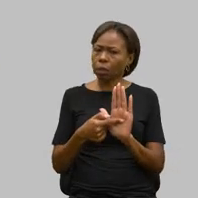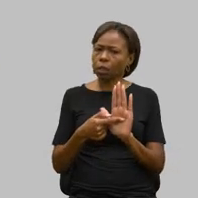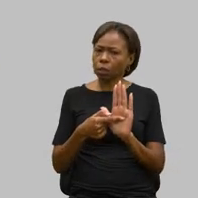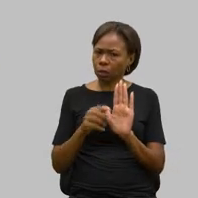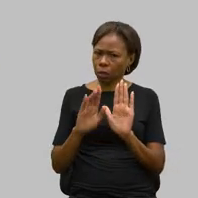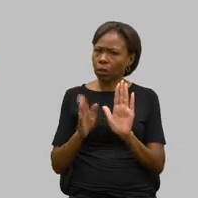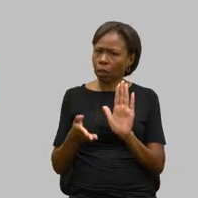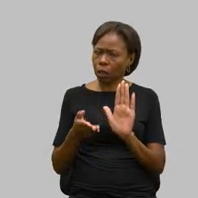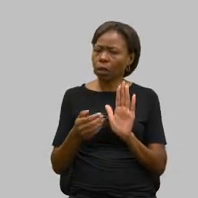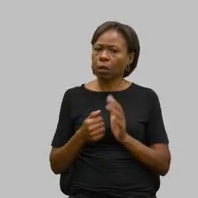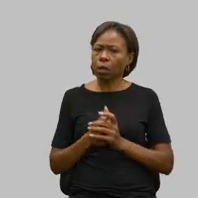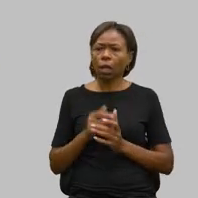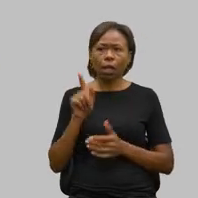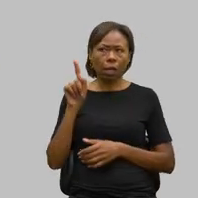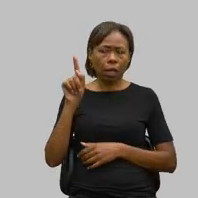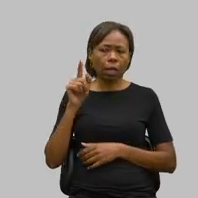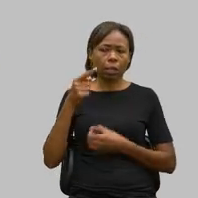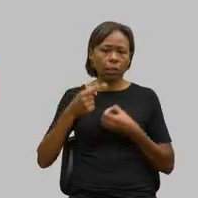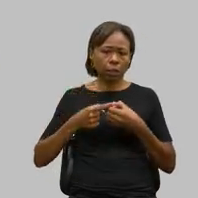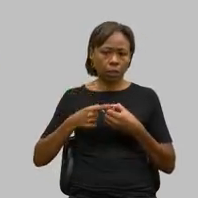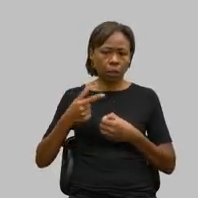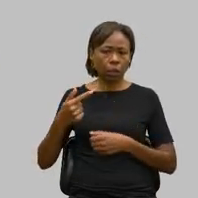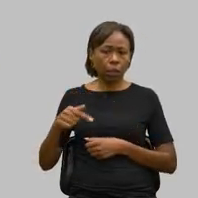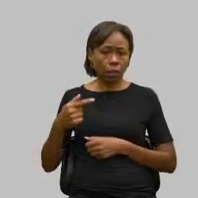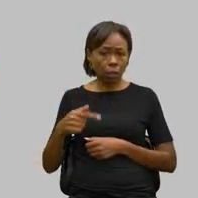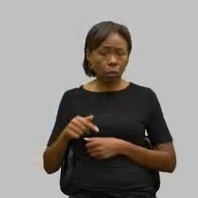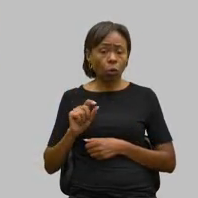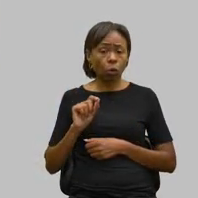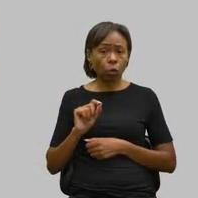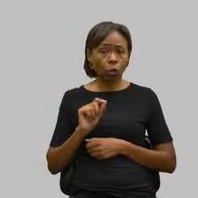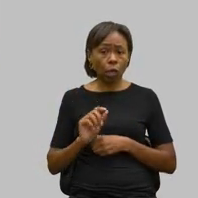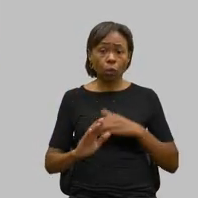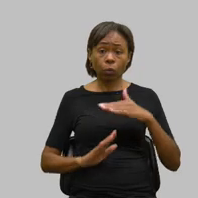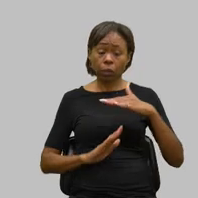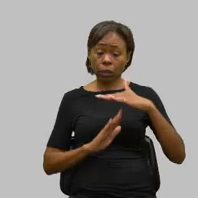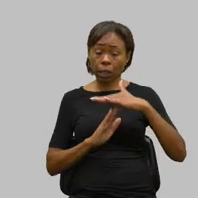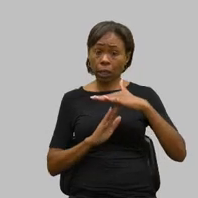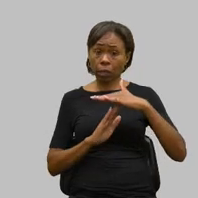de Sete Lagoas, onde o teto é 150.